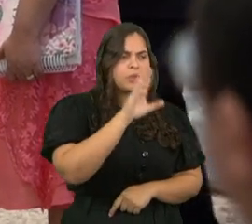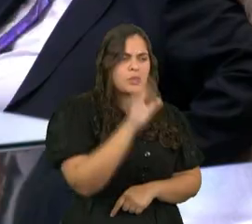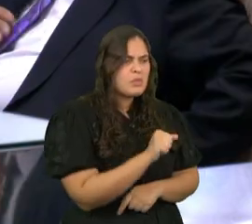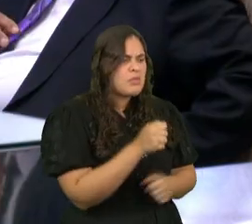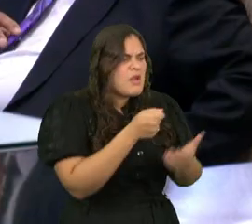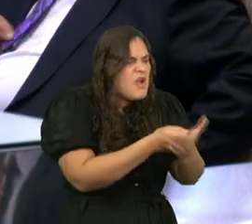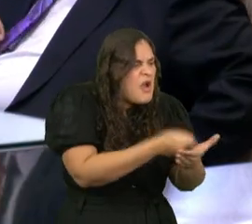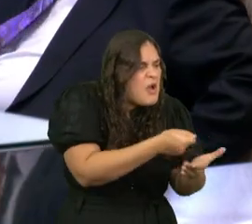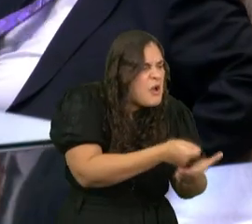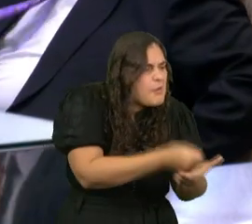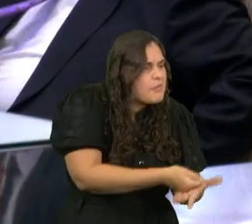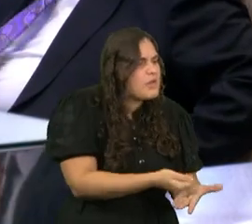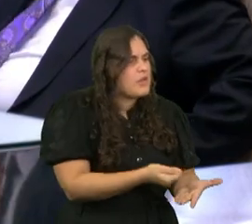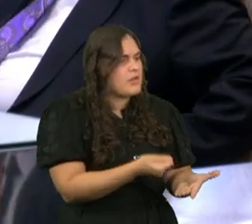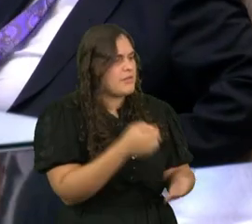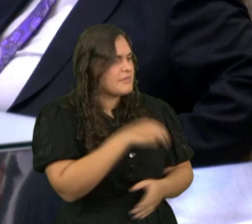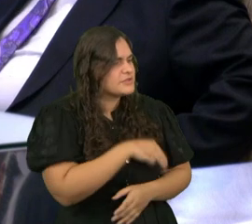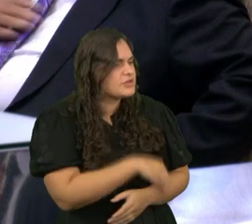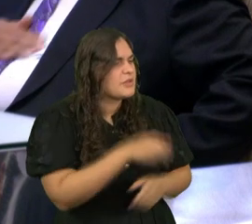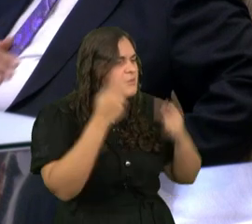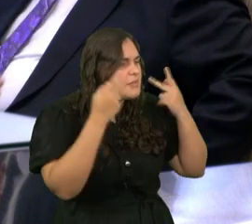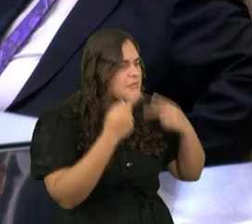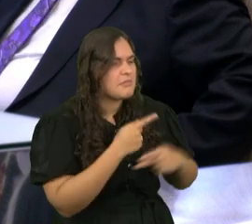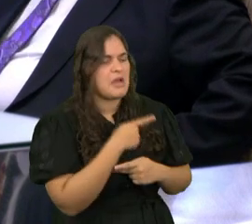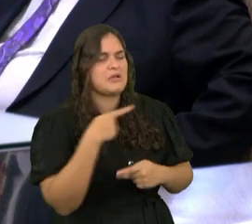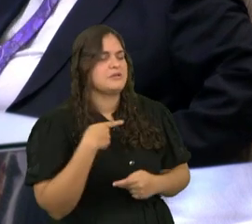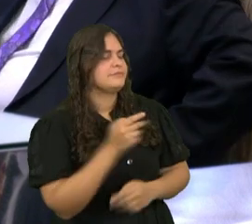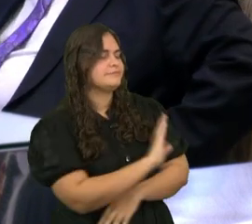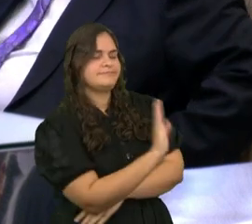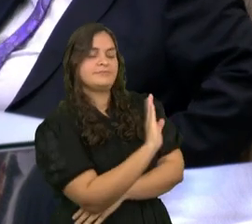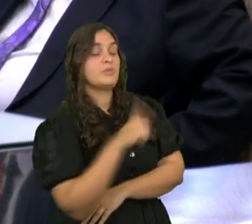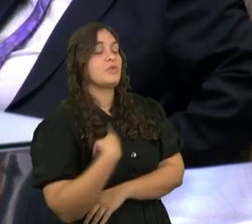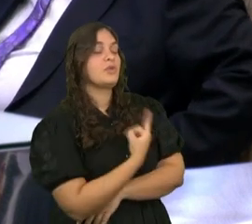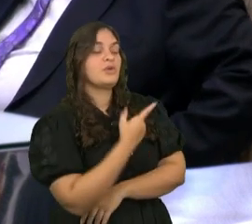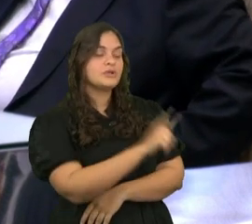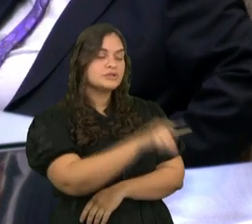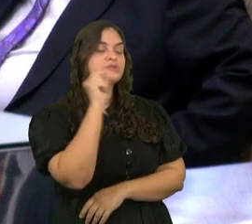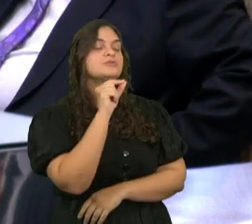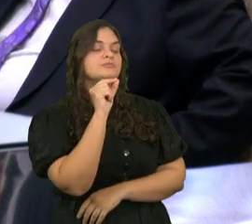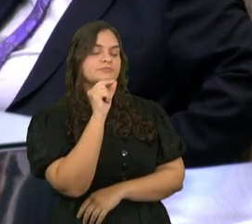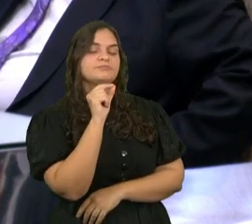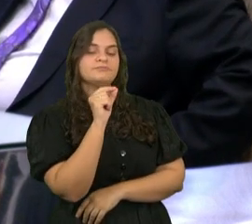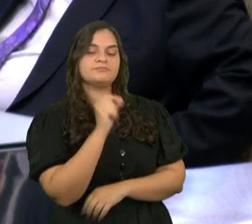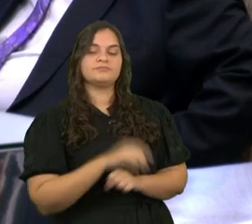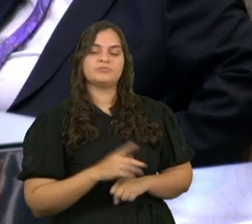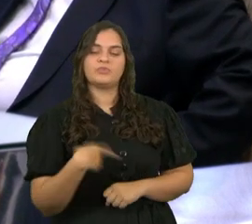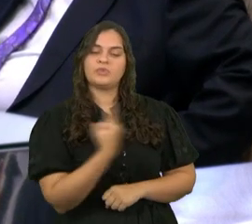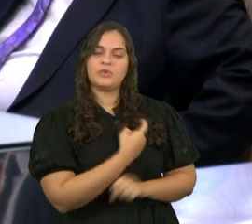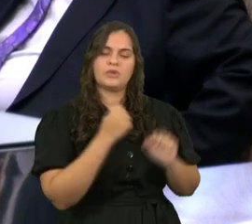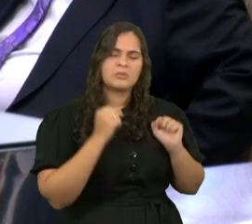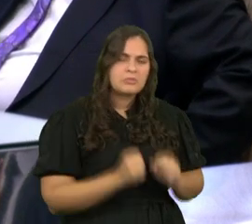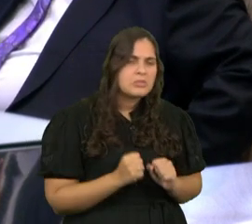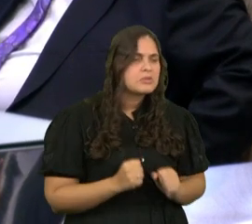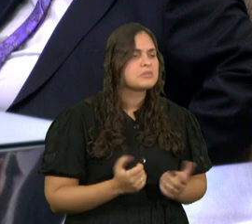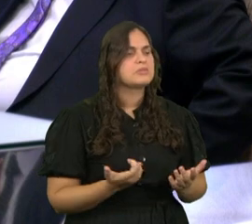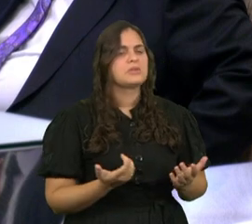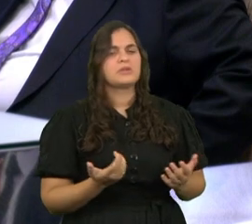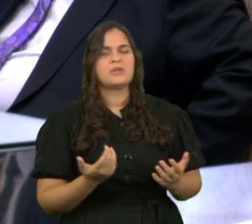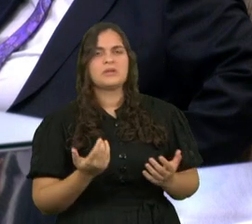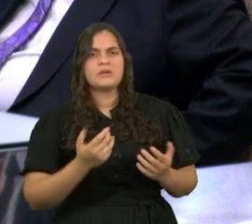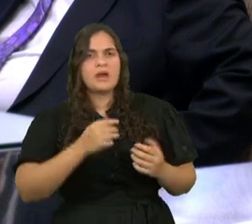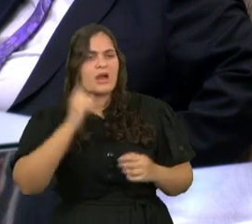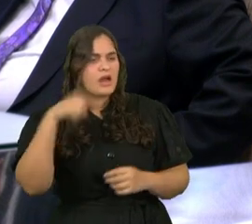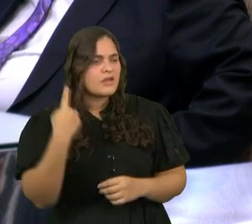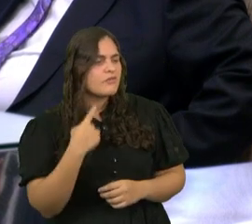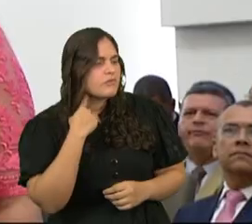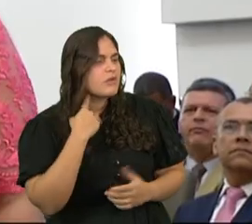pastorzinho, missionáriozinho. Não, nós escolhemos isso. Nós poderíamos seguir carreiras de advogado, engenheiro,